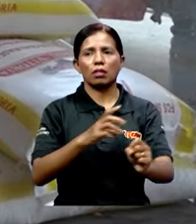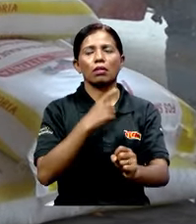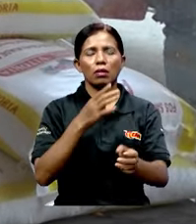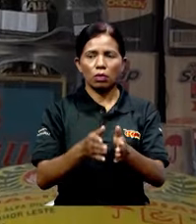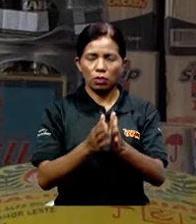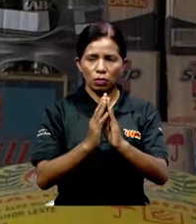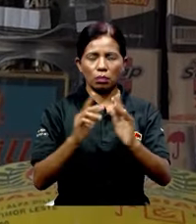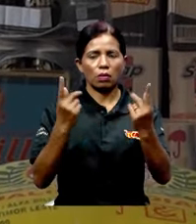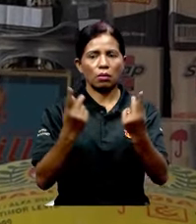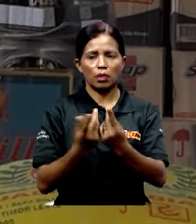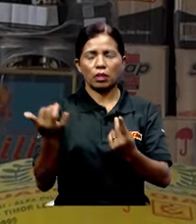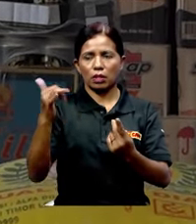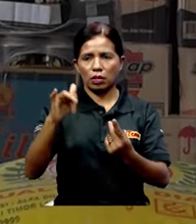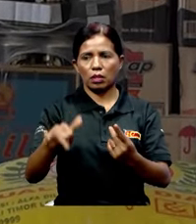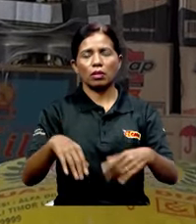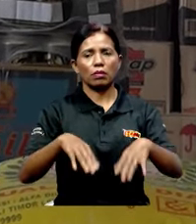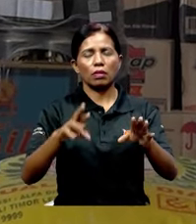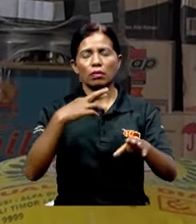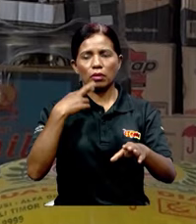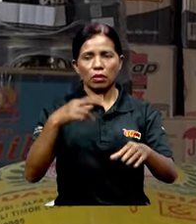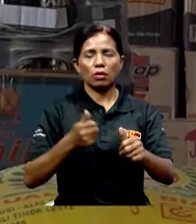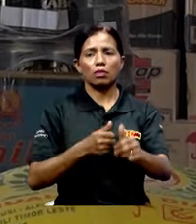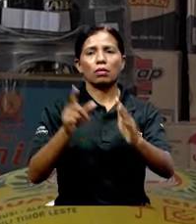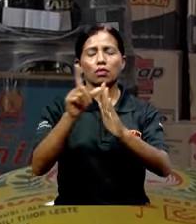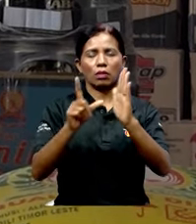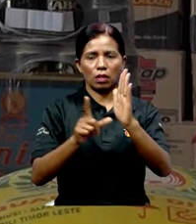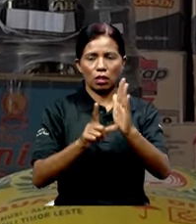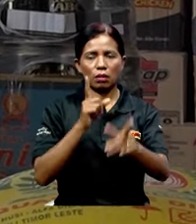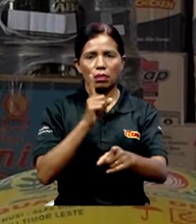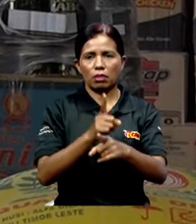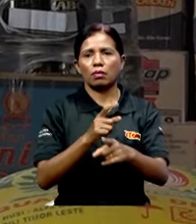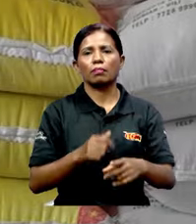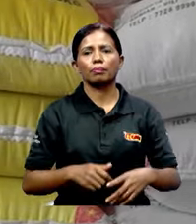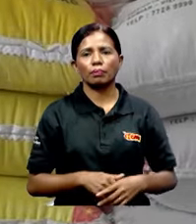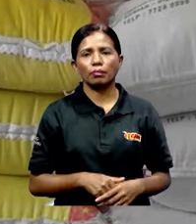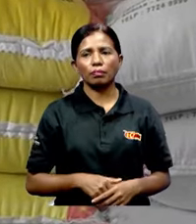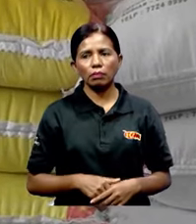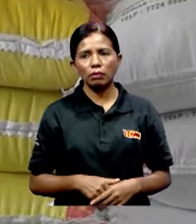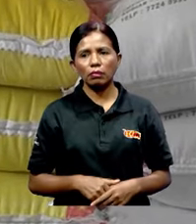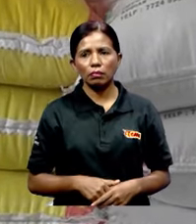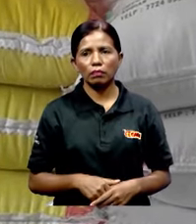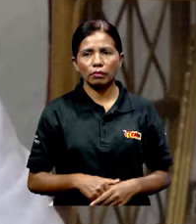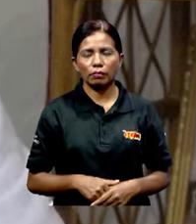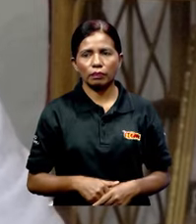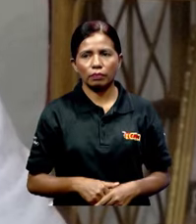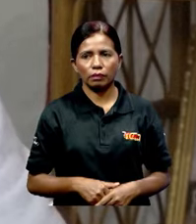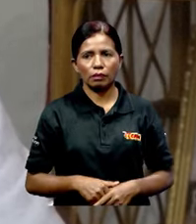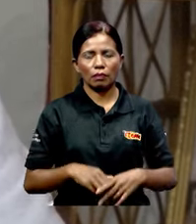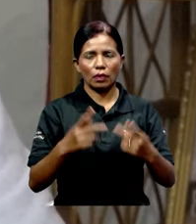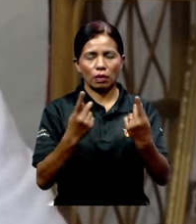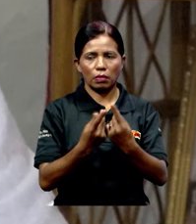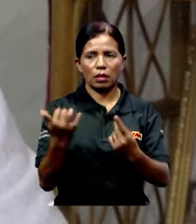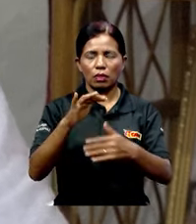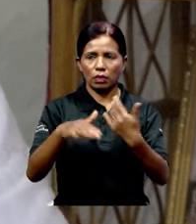suba empresa importadora Sira, a tu fan fos, tu ir lei preço justo. Para empresário Sira, o Liliu é empresa distribuidor